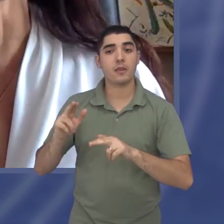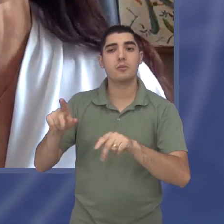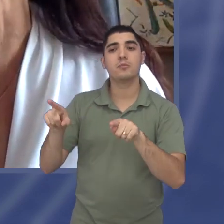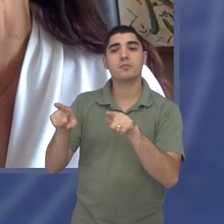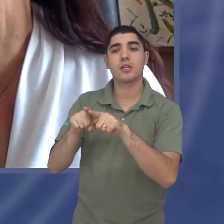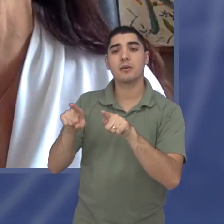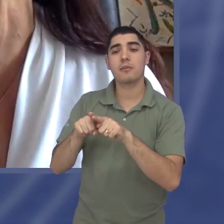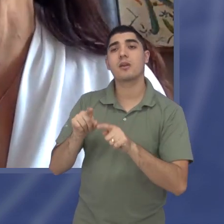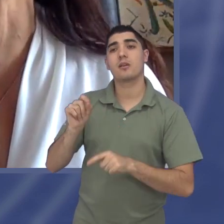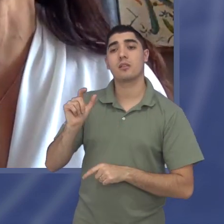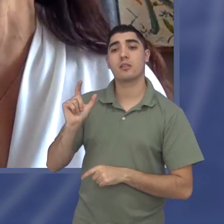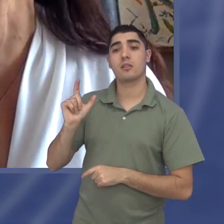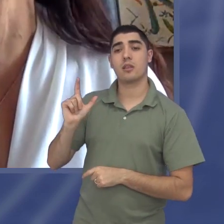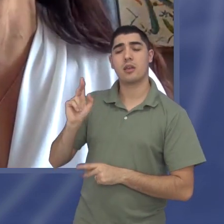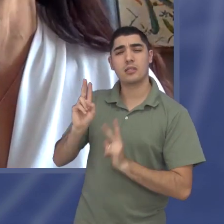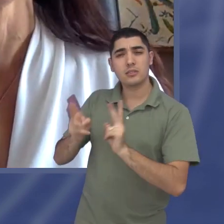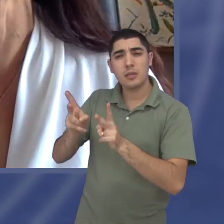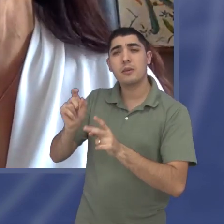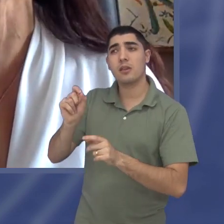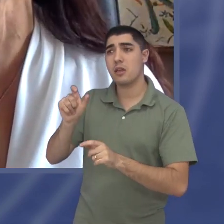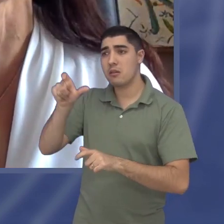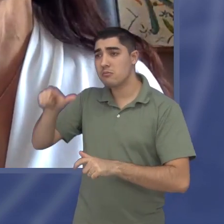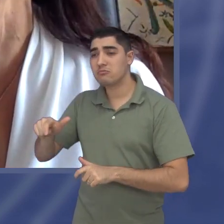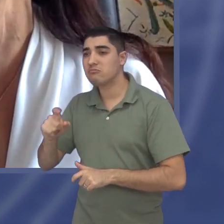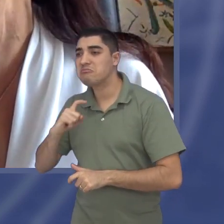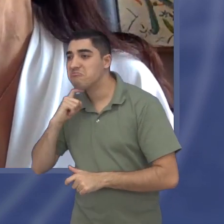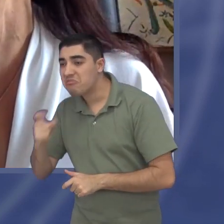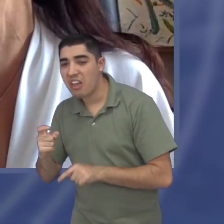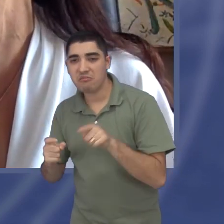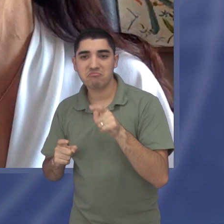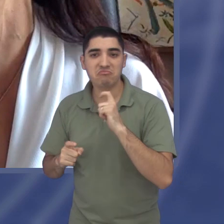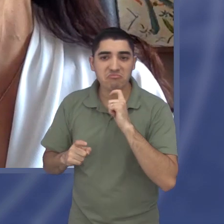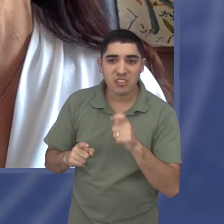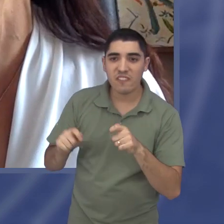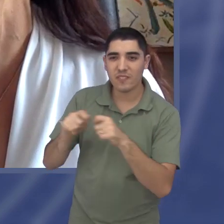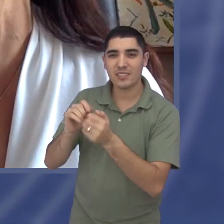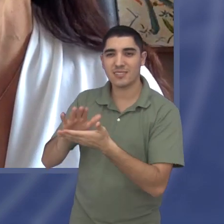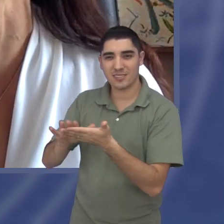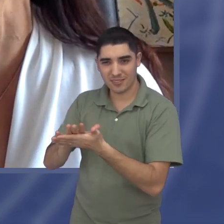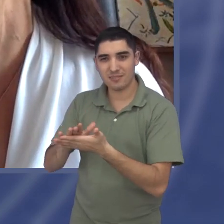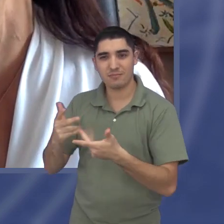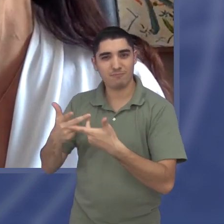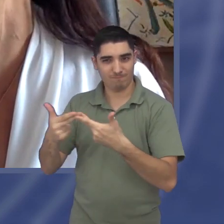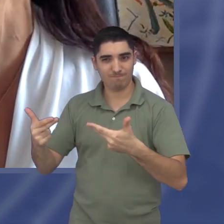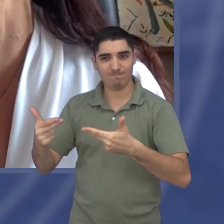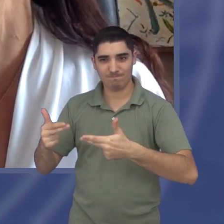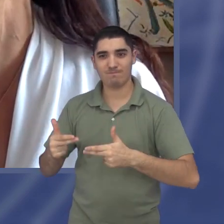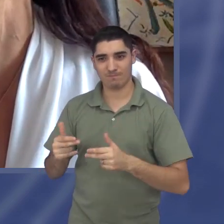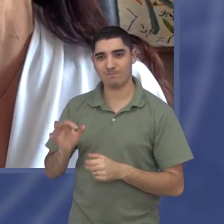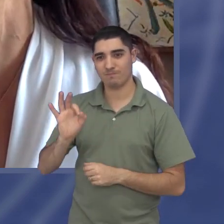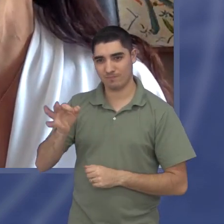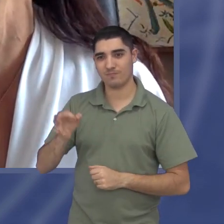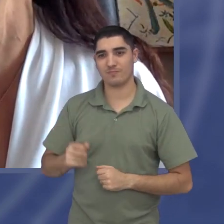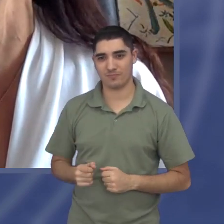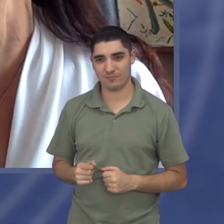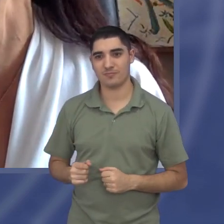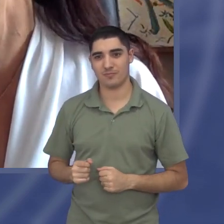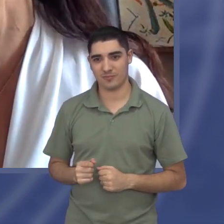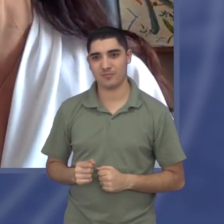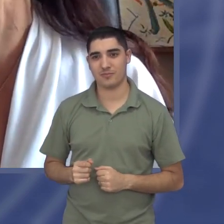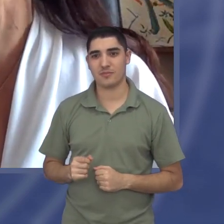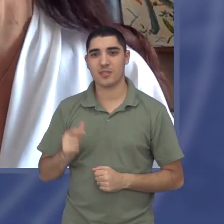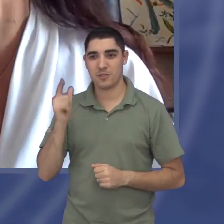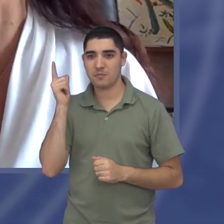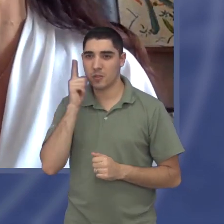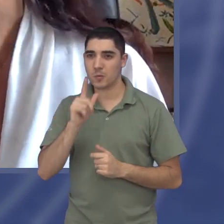juventude, o caso da geração que fala nem trabalho, nem estudo, hoje em dia a gente reduz nem... Isso. Bom,